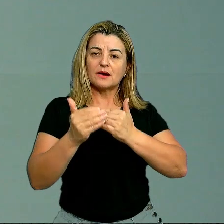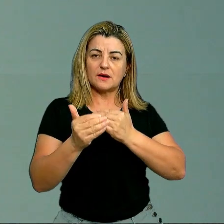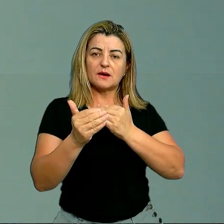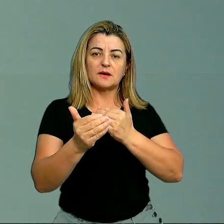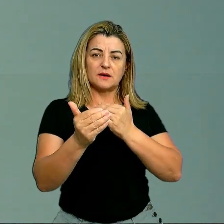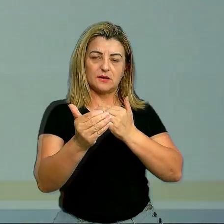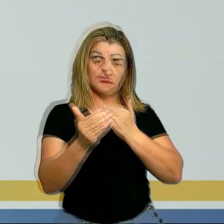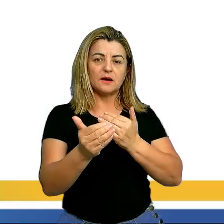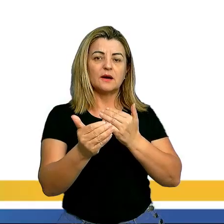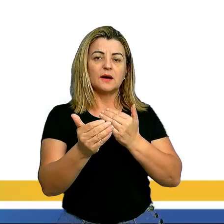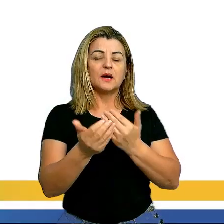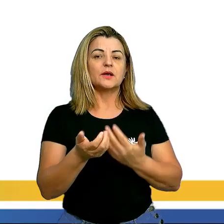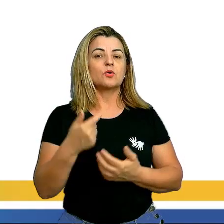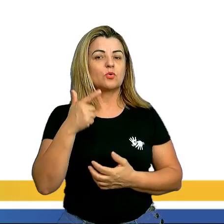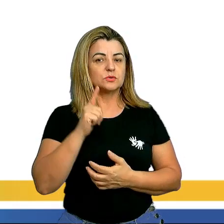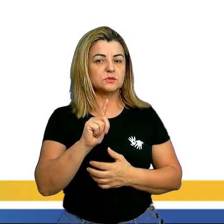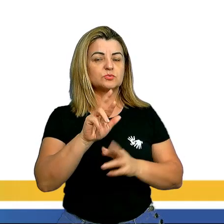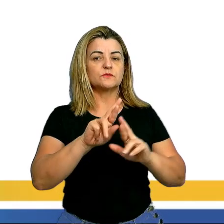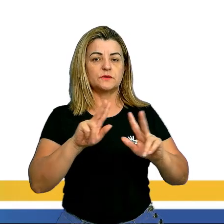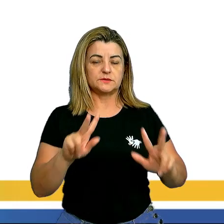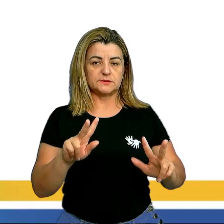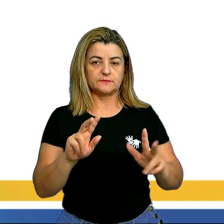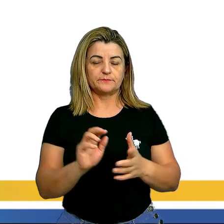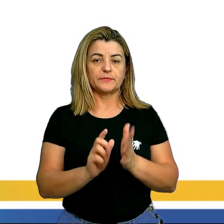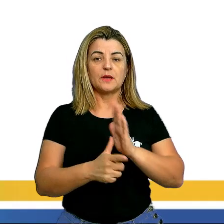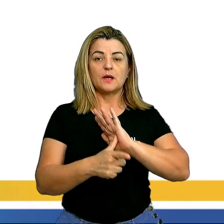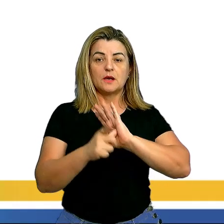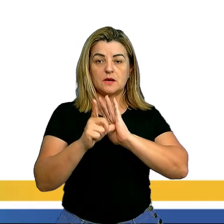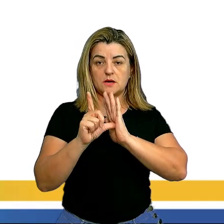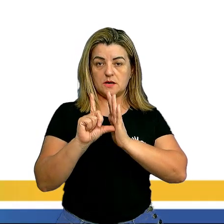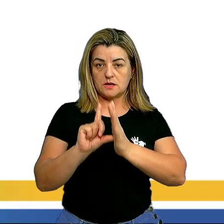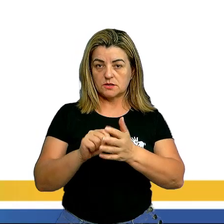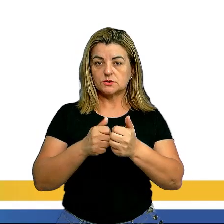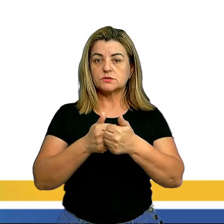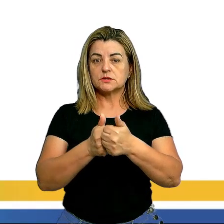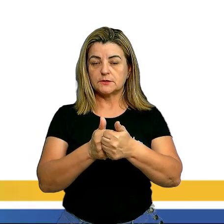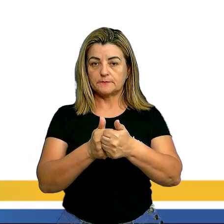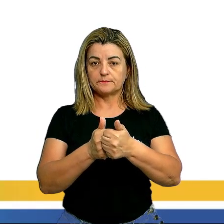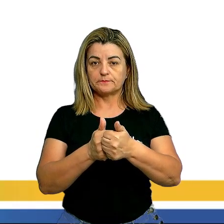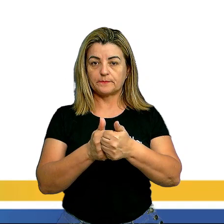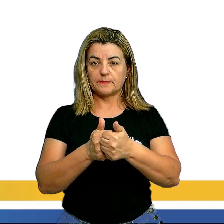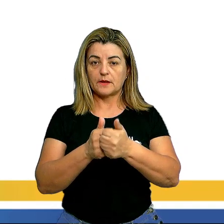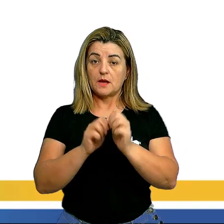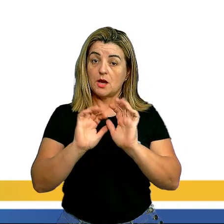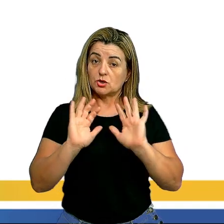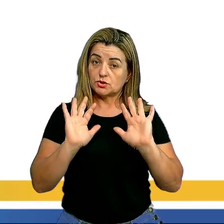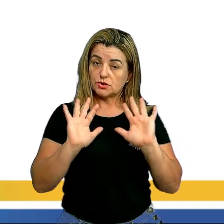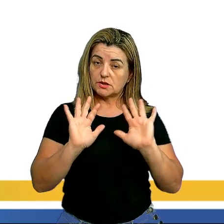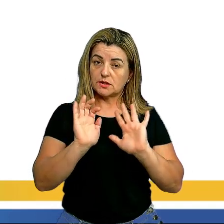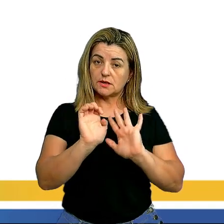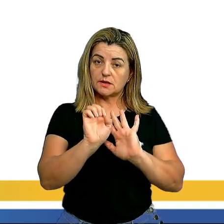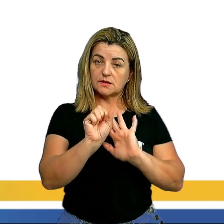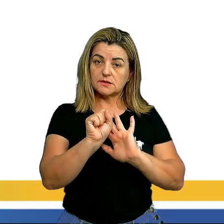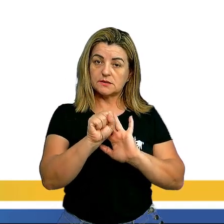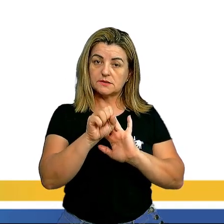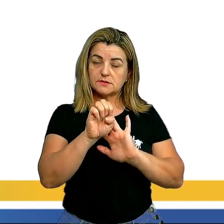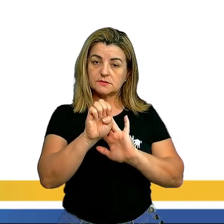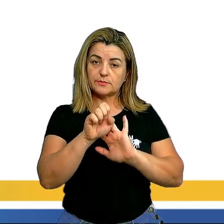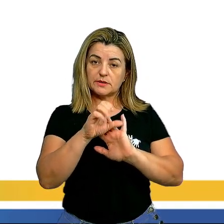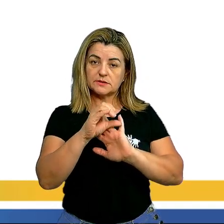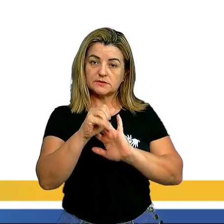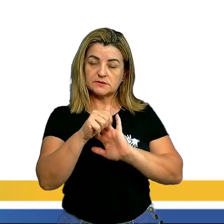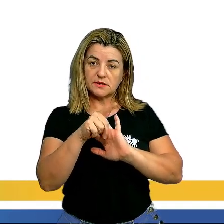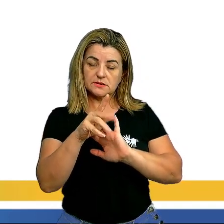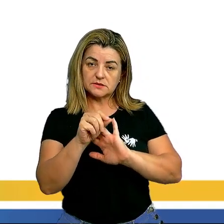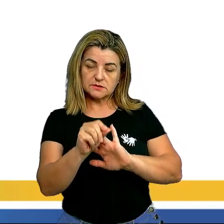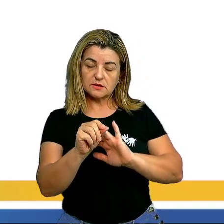aí diferenciar, tá? Mas antes de a gente seguir, já que a especiação é um processo que leva à formação de novas